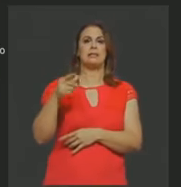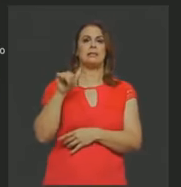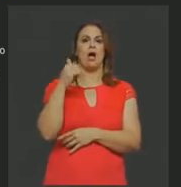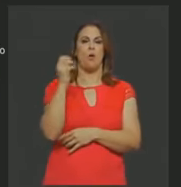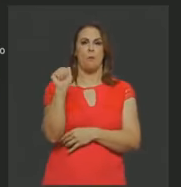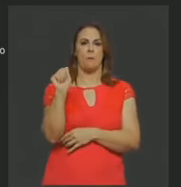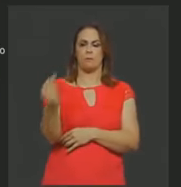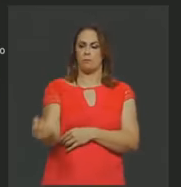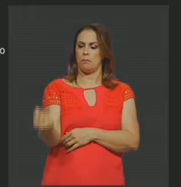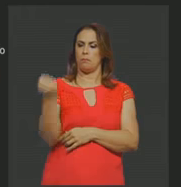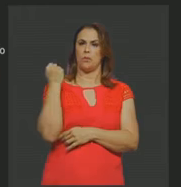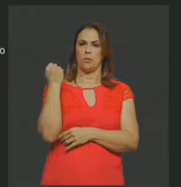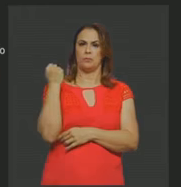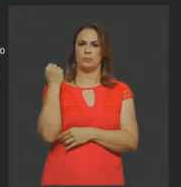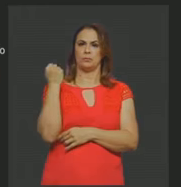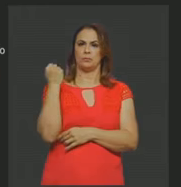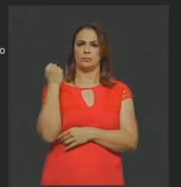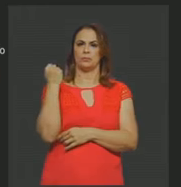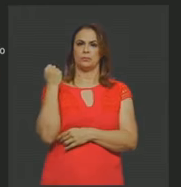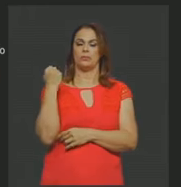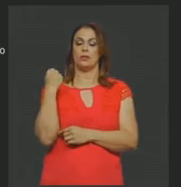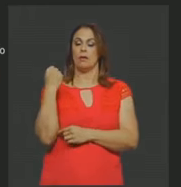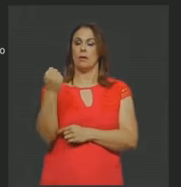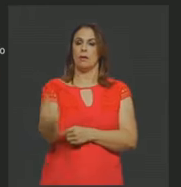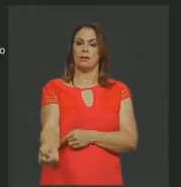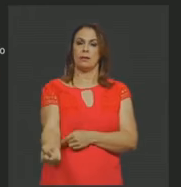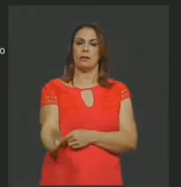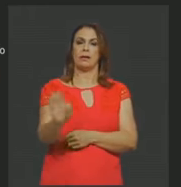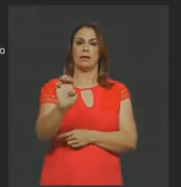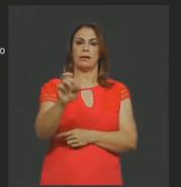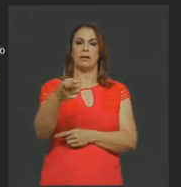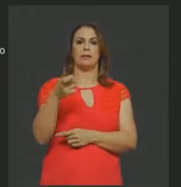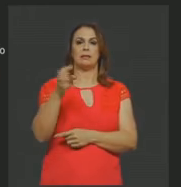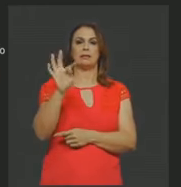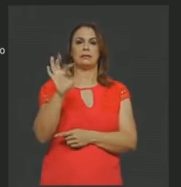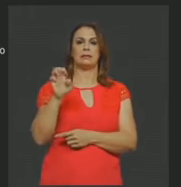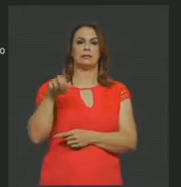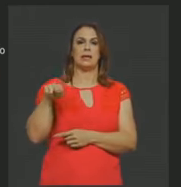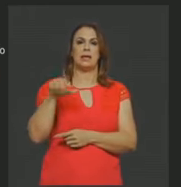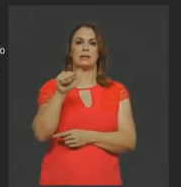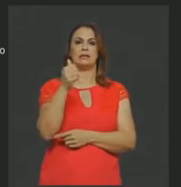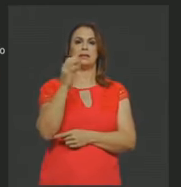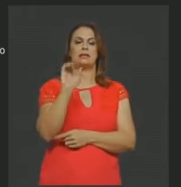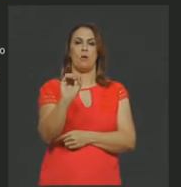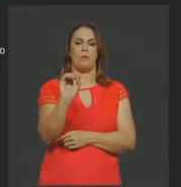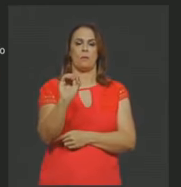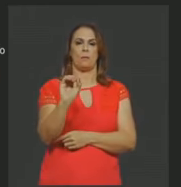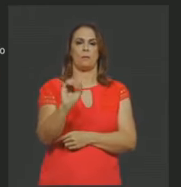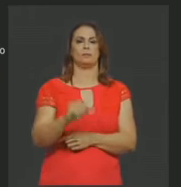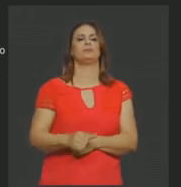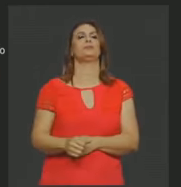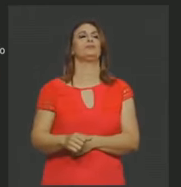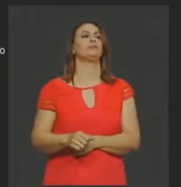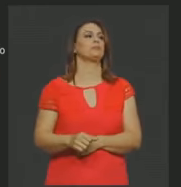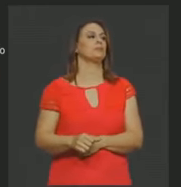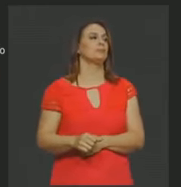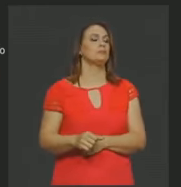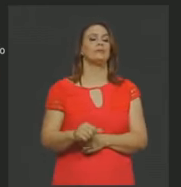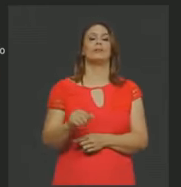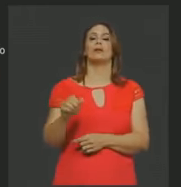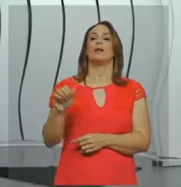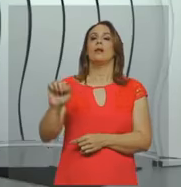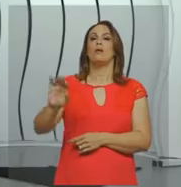abdução, olha, afastei a mão do eixo e voltei, adução. Eu posso fazer movimentos de